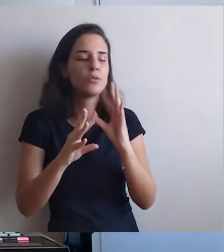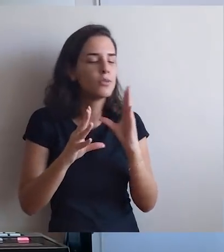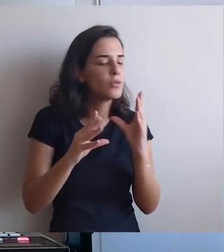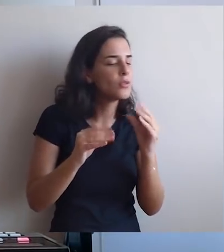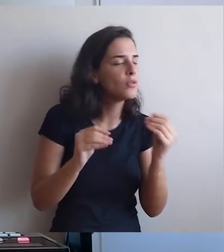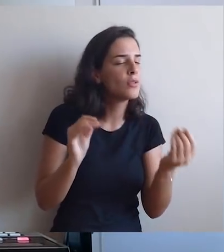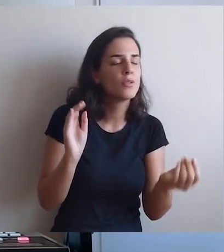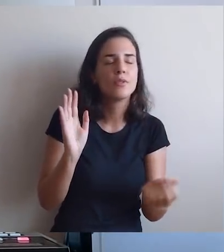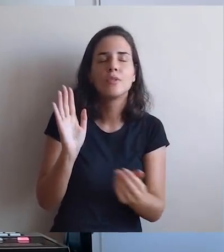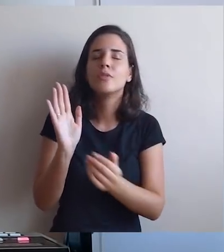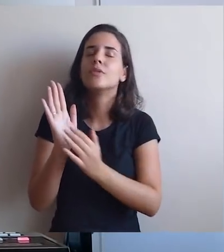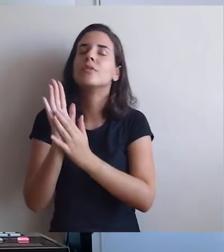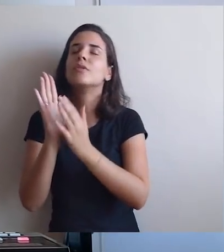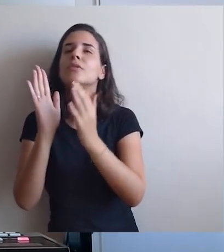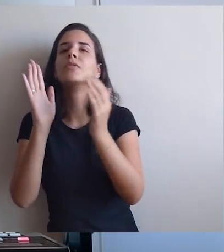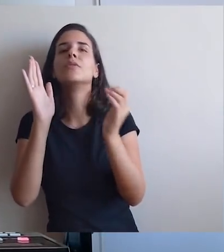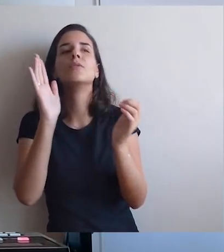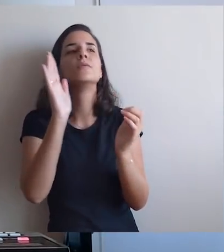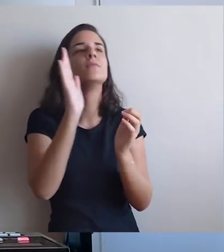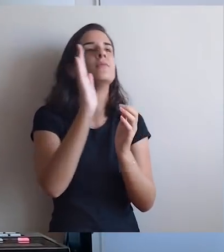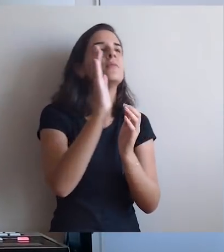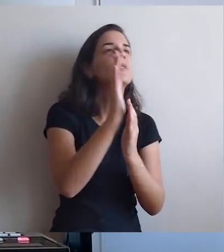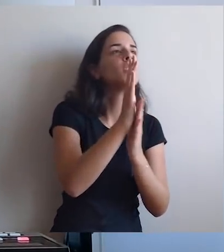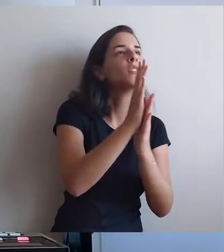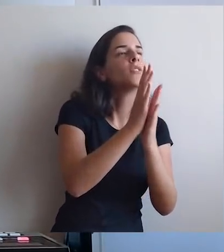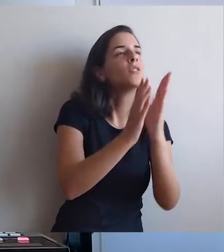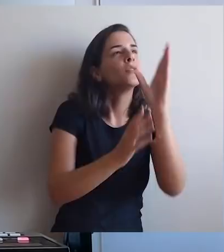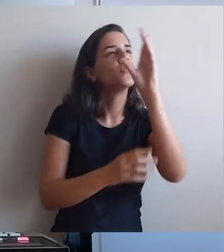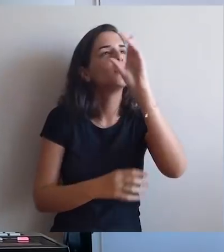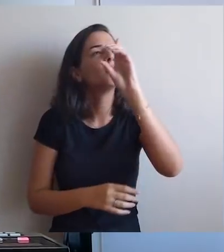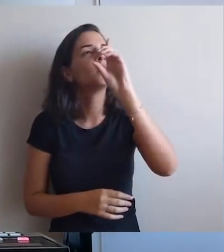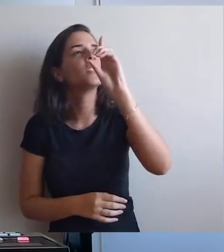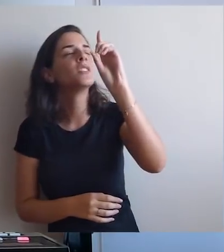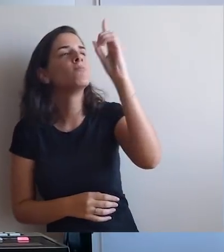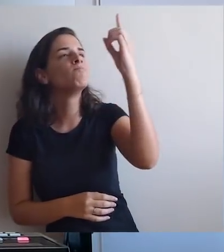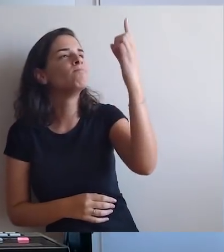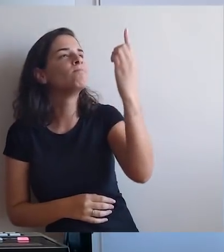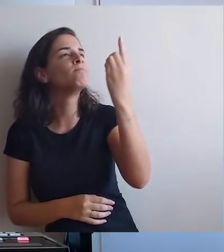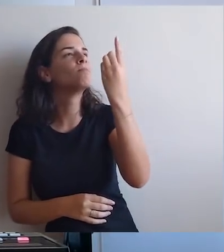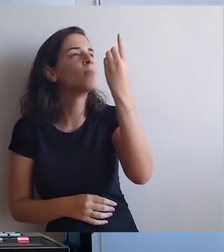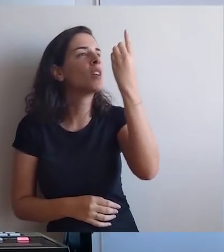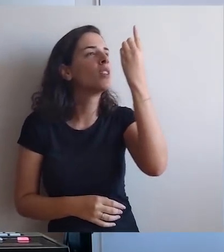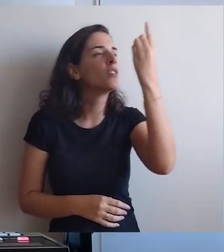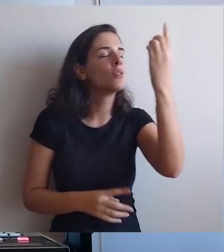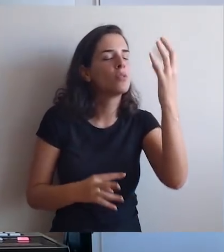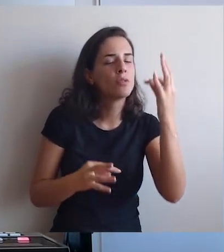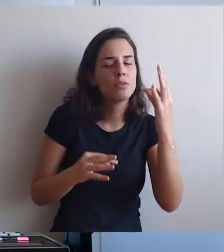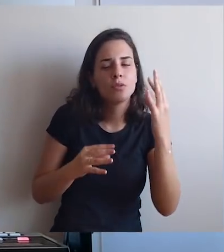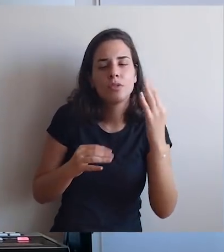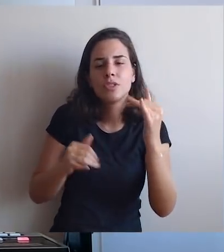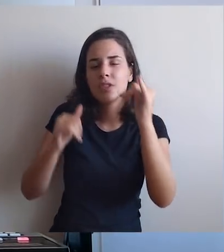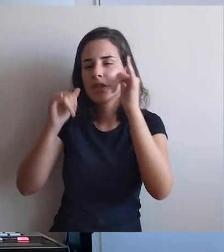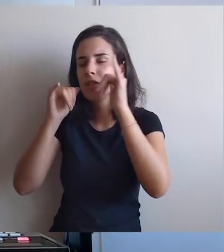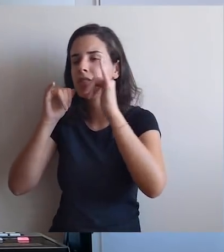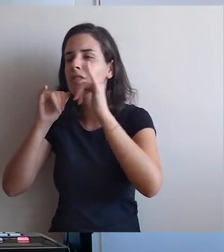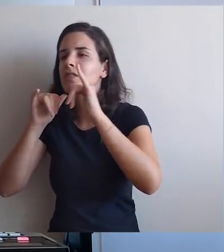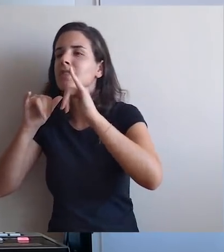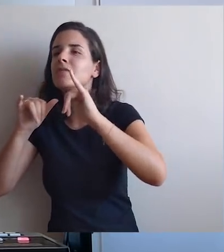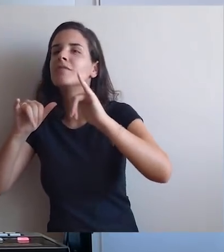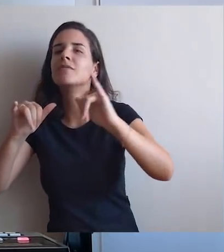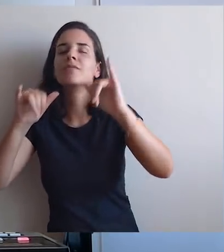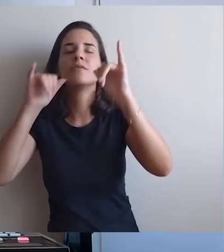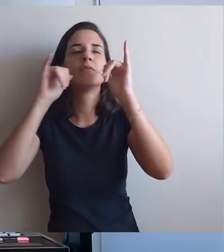digno és do meu louvor. Só Tu